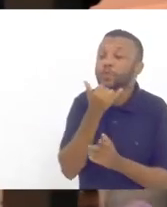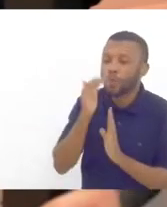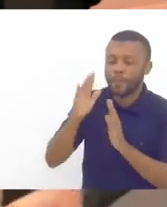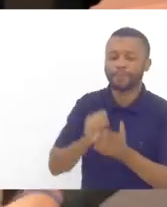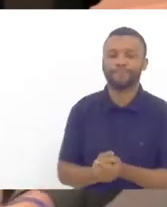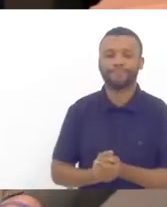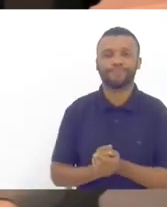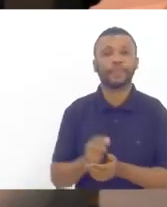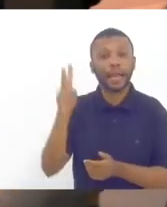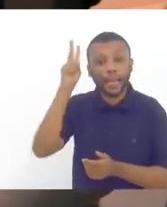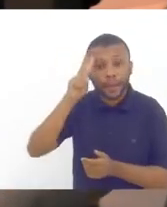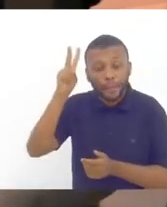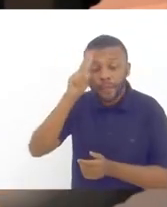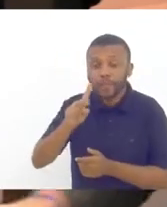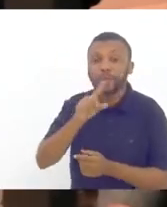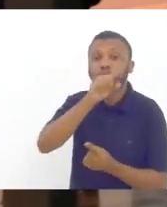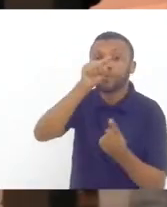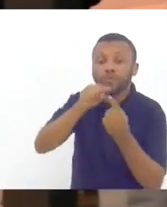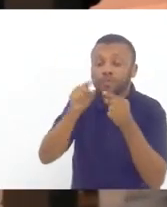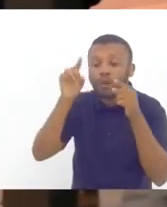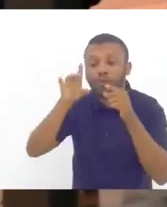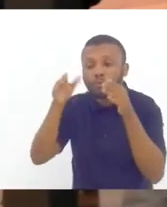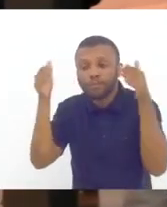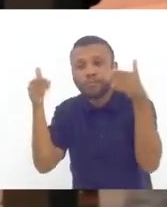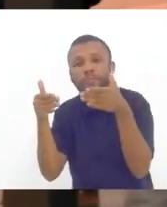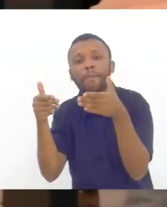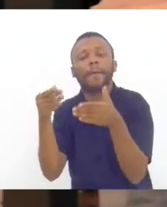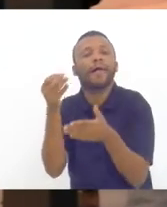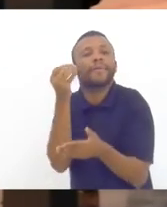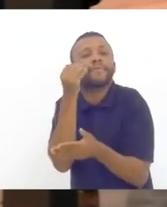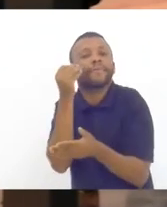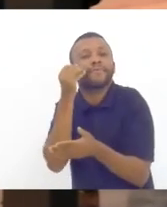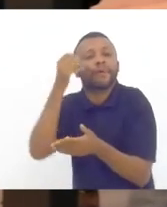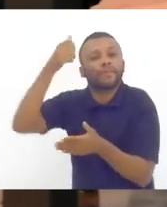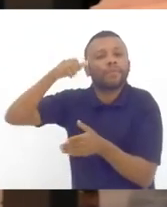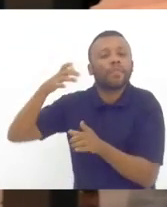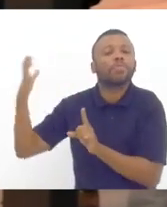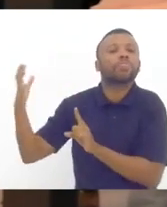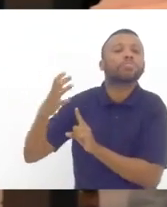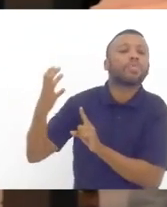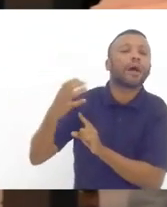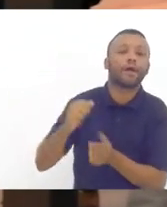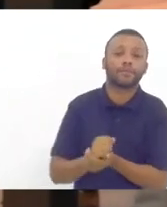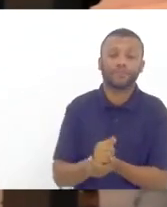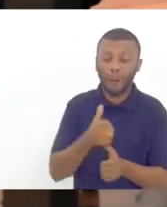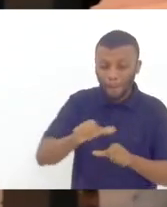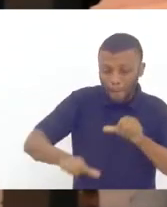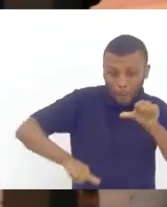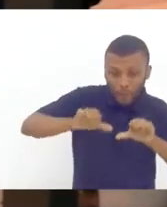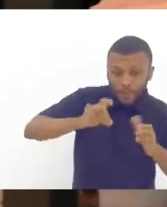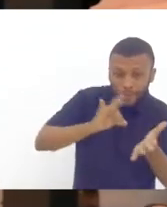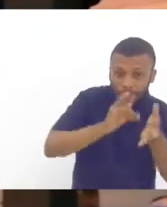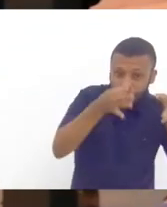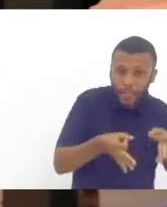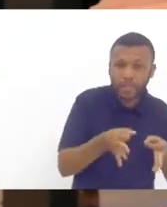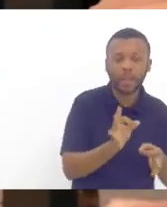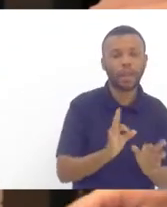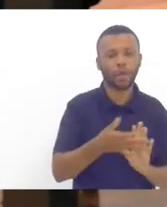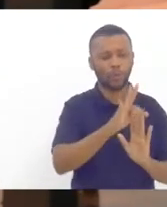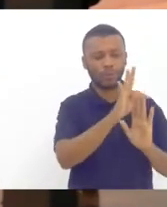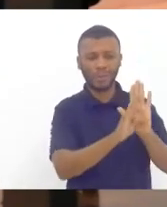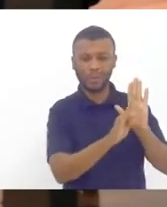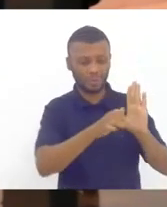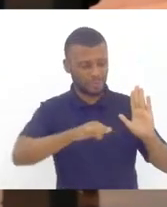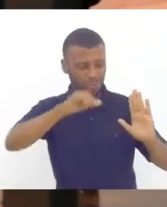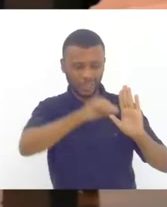Lembrando que isso é só para a gente verificar o impacto. Em nada muda o texto do projeto